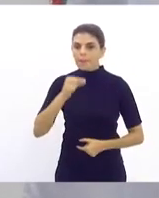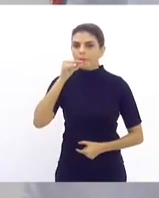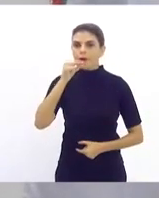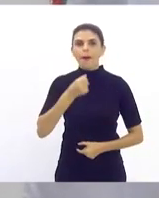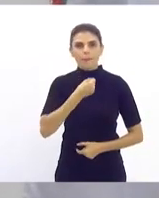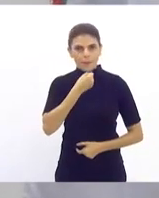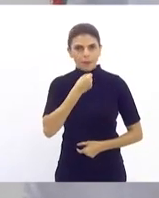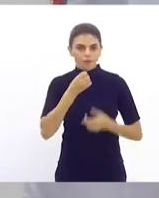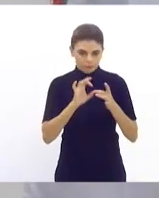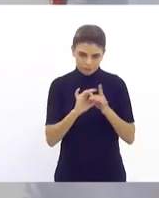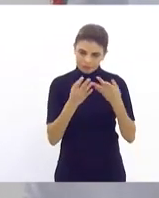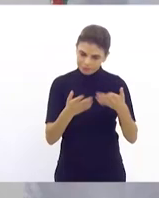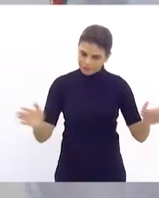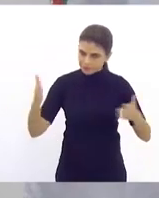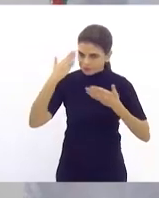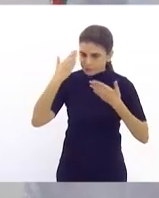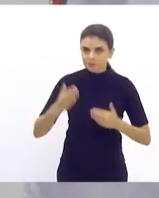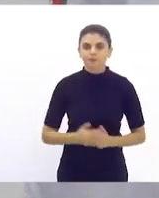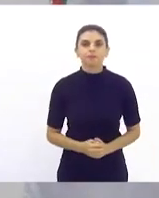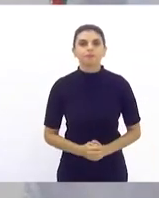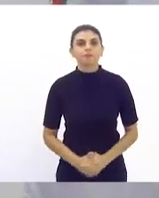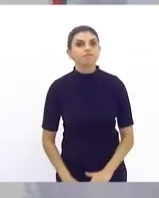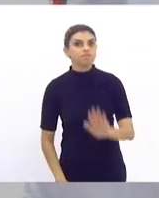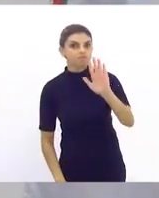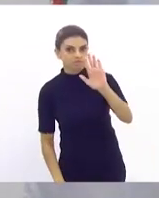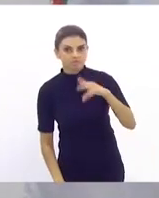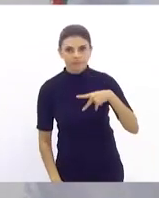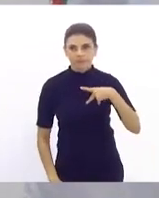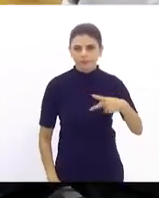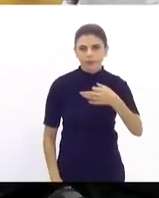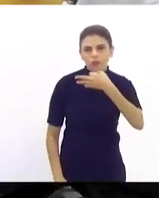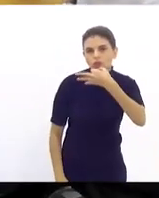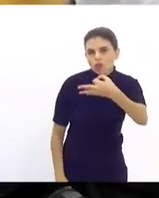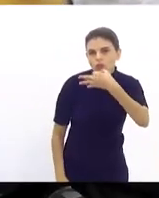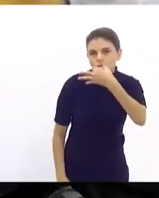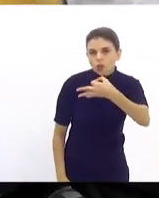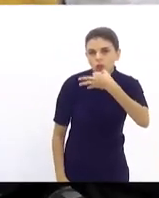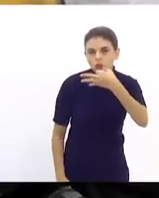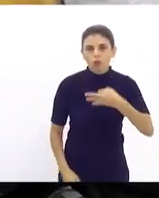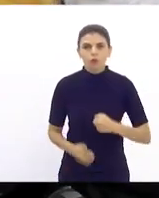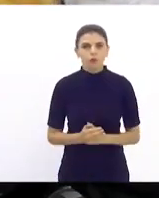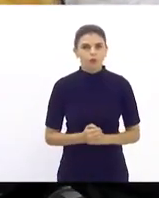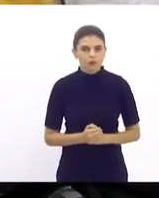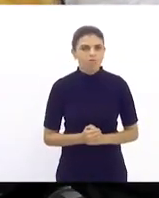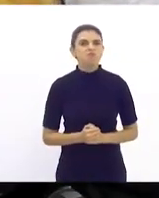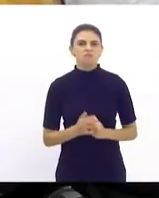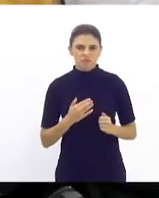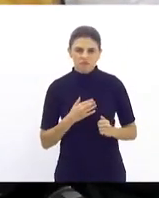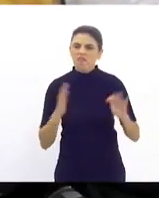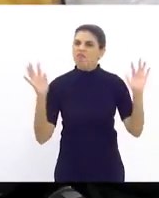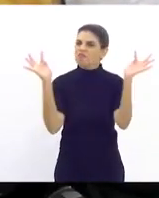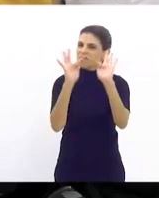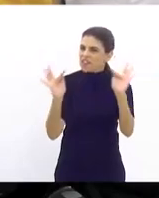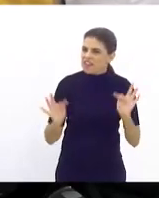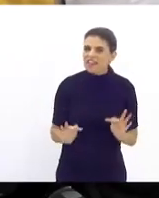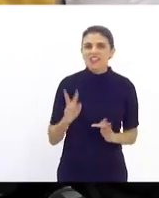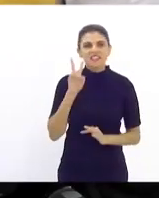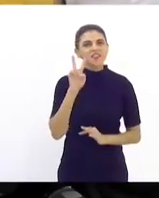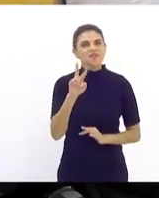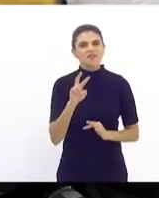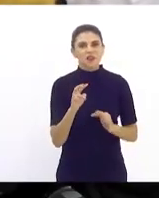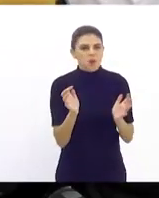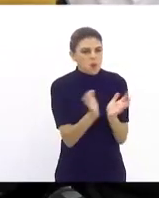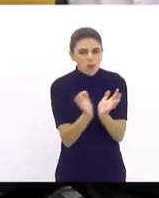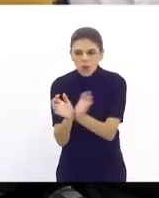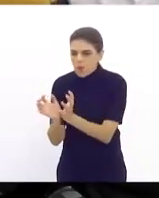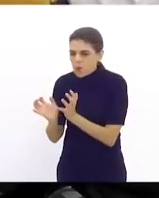à disposição. Agradeço. Obrigado. Presidente. Som. E feliz aí, verdade, feliz aí com o efetivo completo de